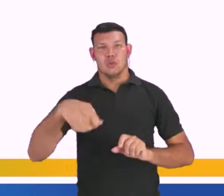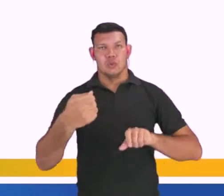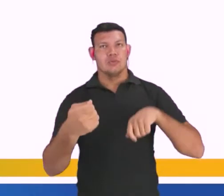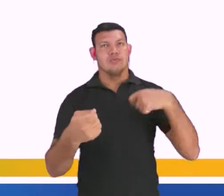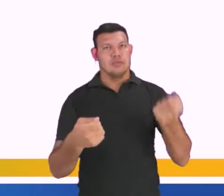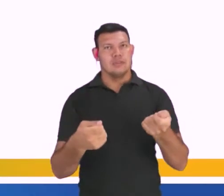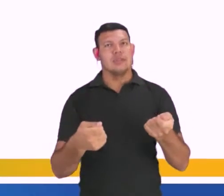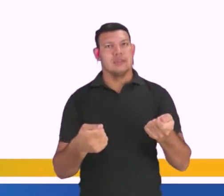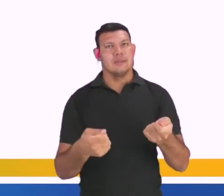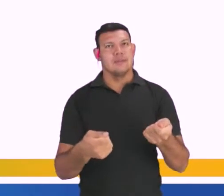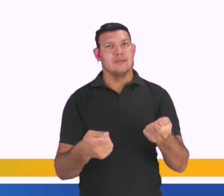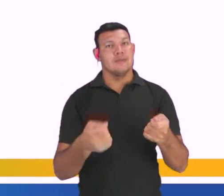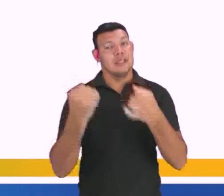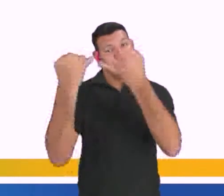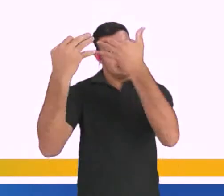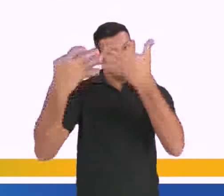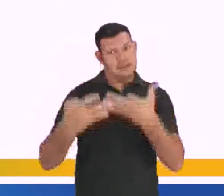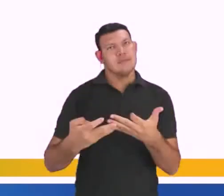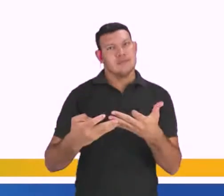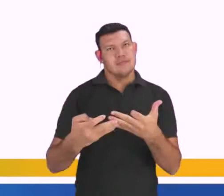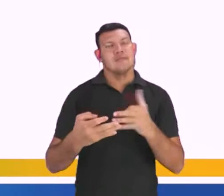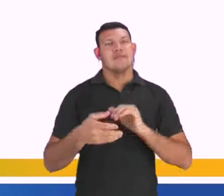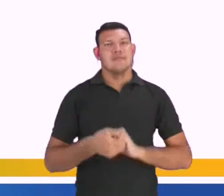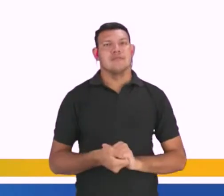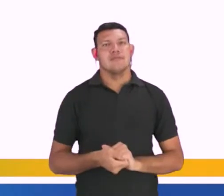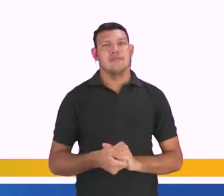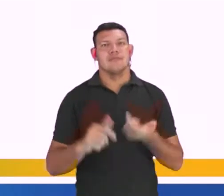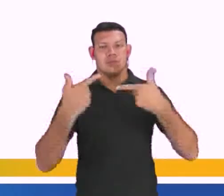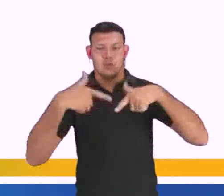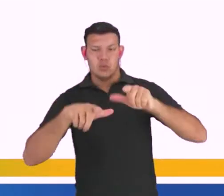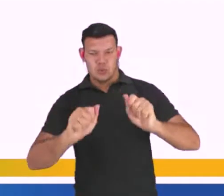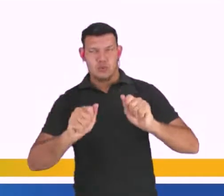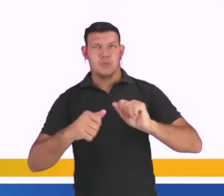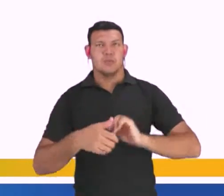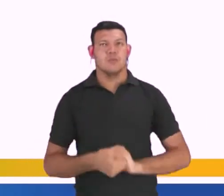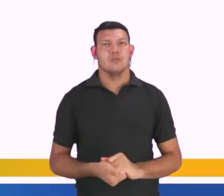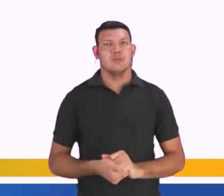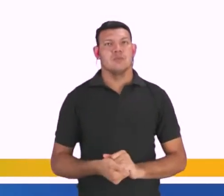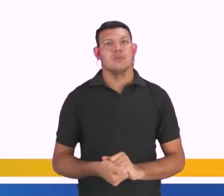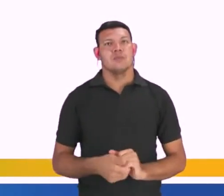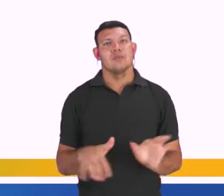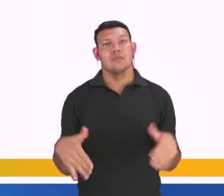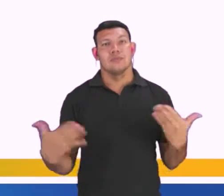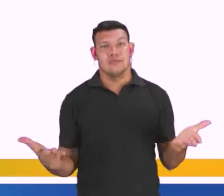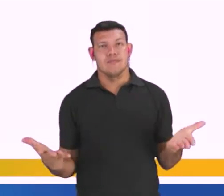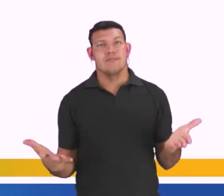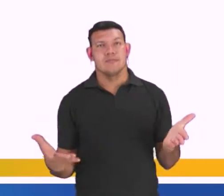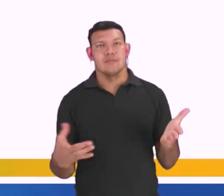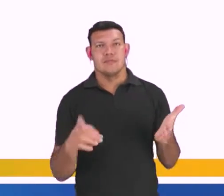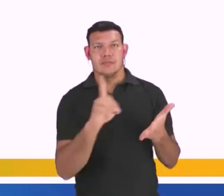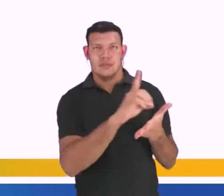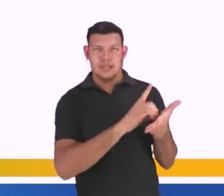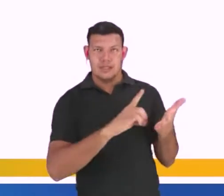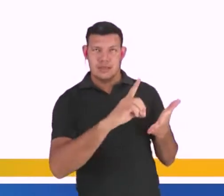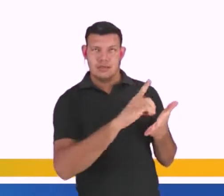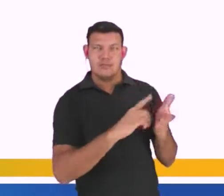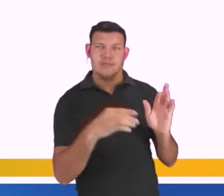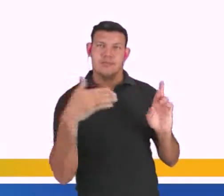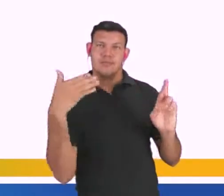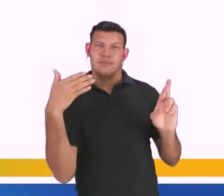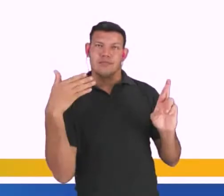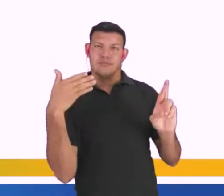explica o próprio código, ou seja, a linguagem explica a própria linguagem. E então teríamos o dicionário como